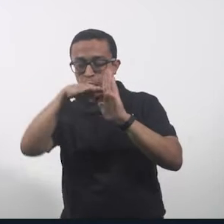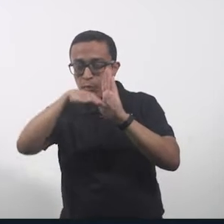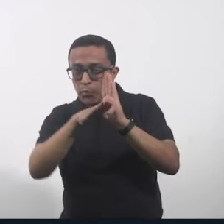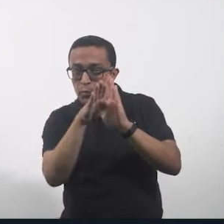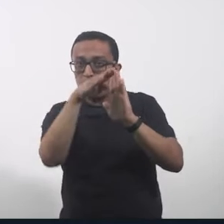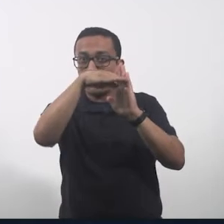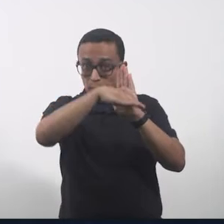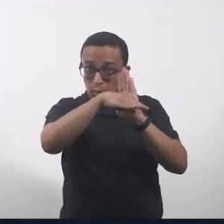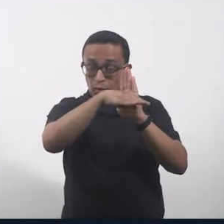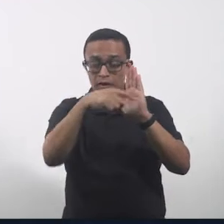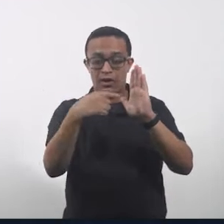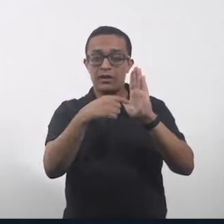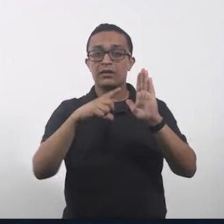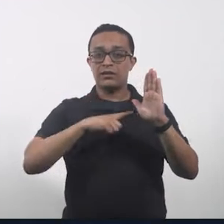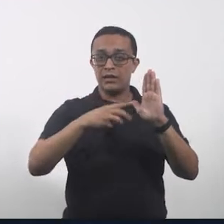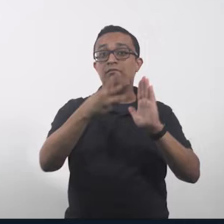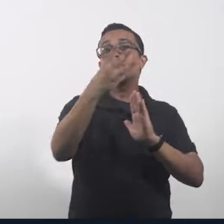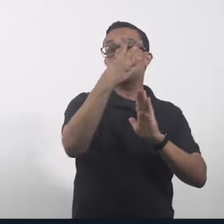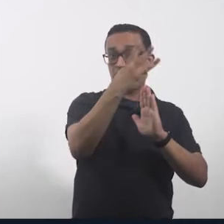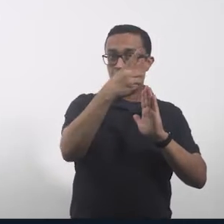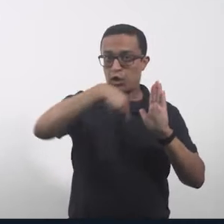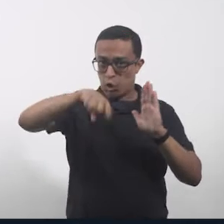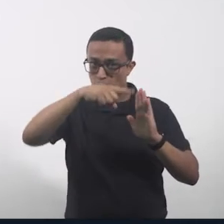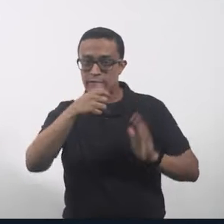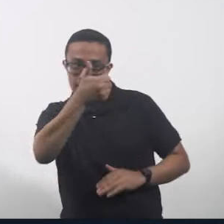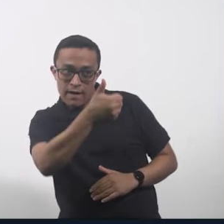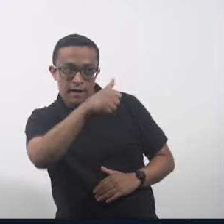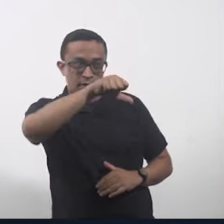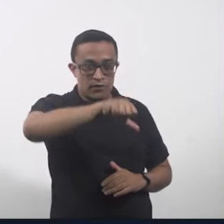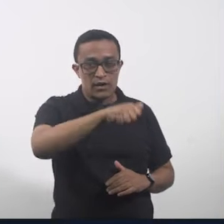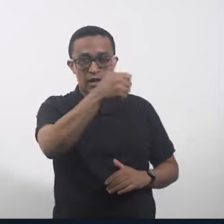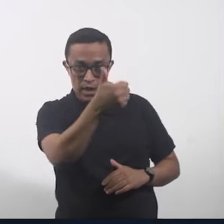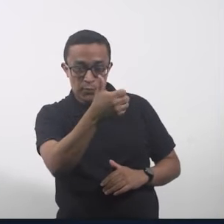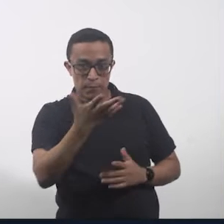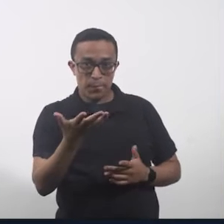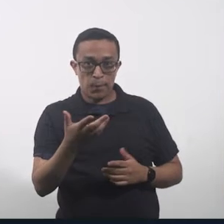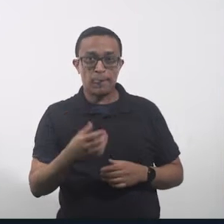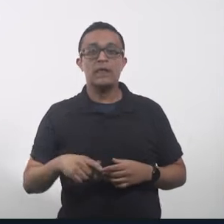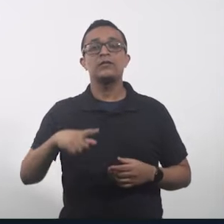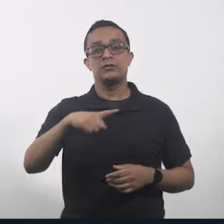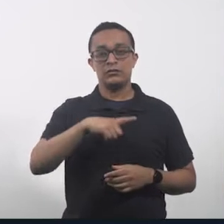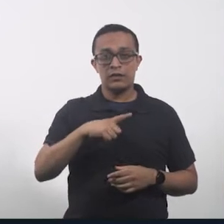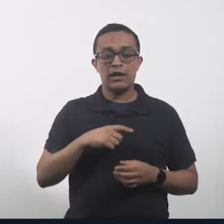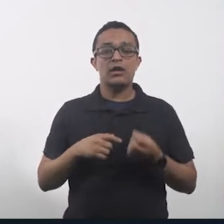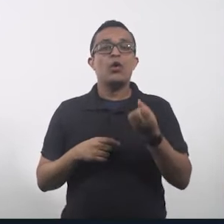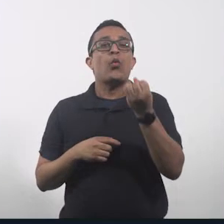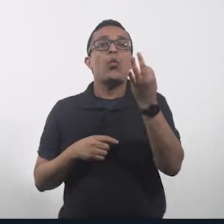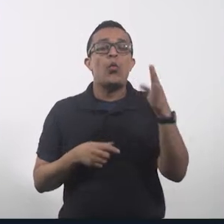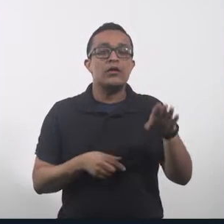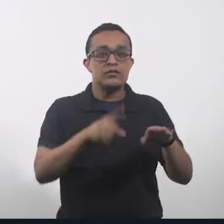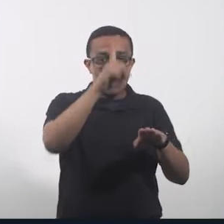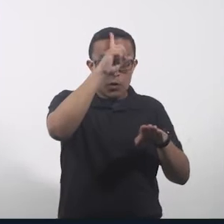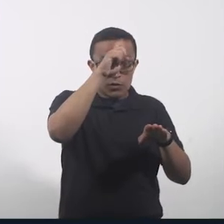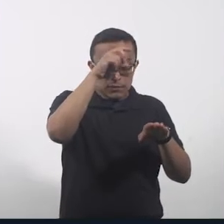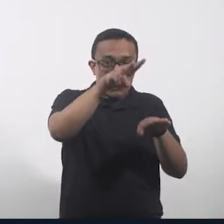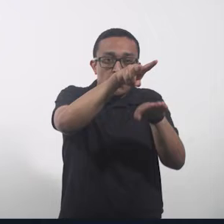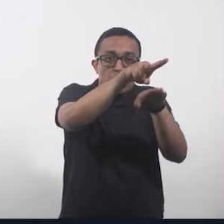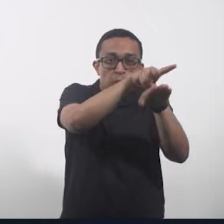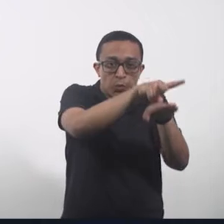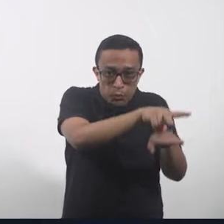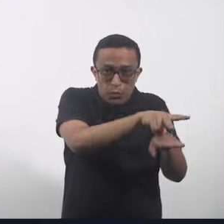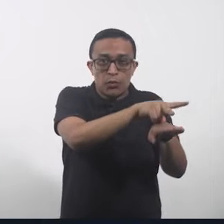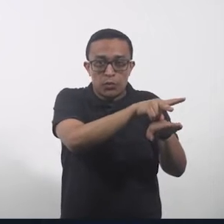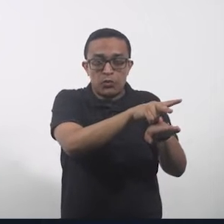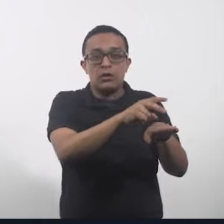São 3 indicadores, inicialmente, que nós estamos avaliando. Um deles é a taxa de hospitalização, o registro, né, de novas